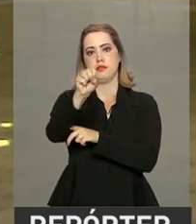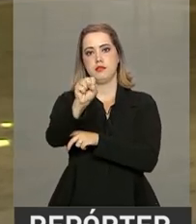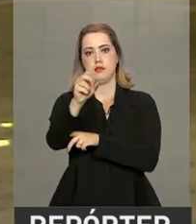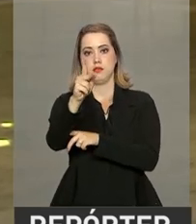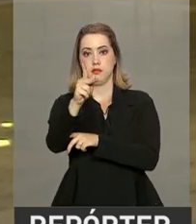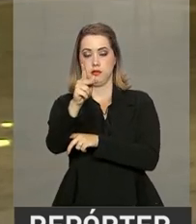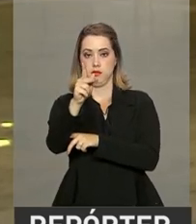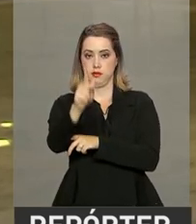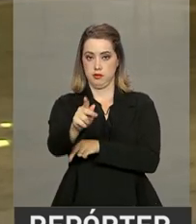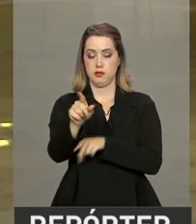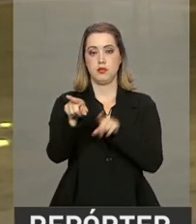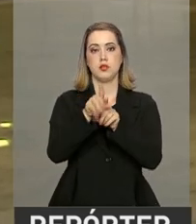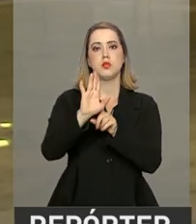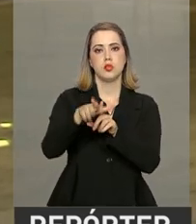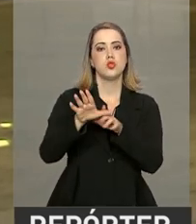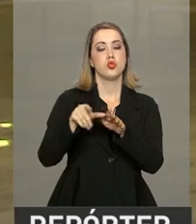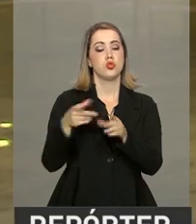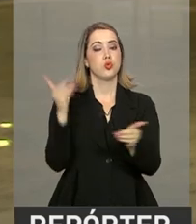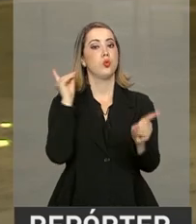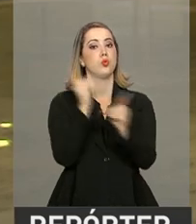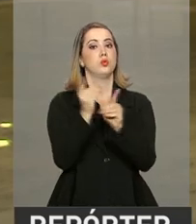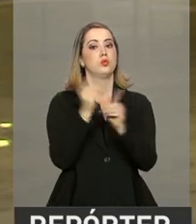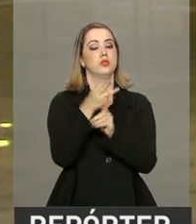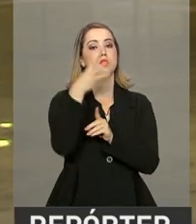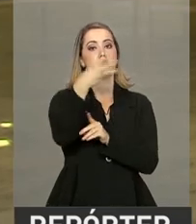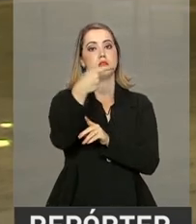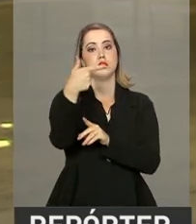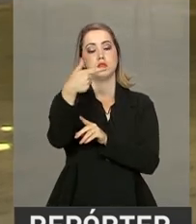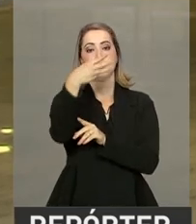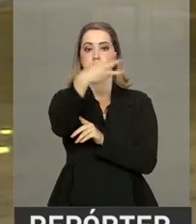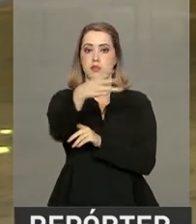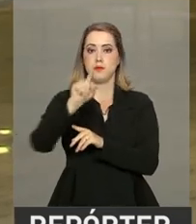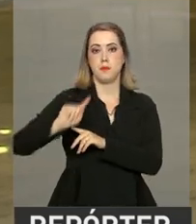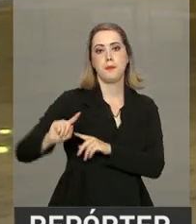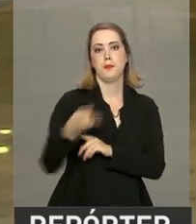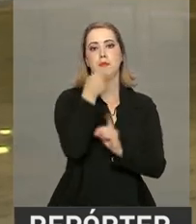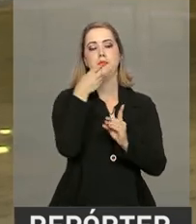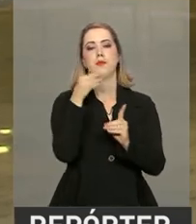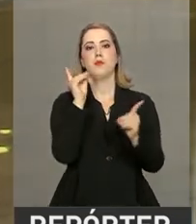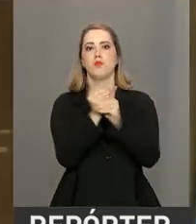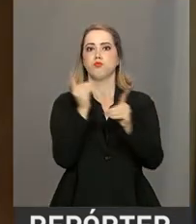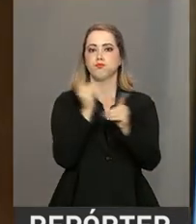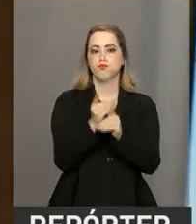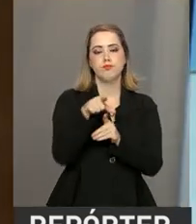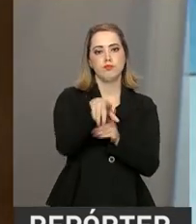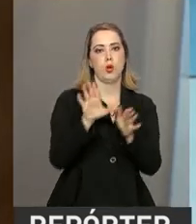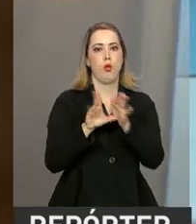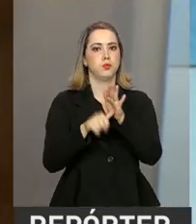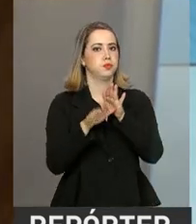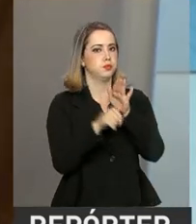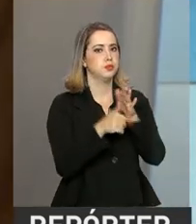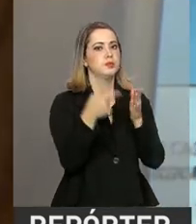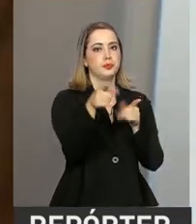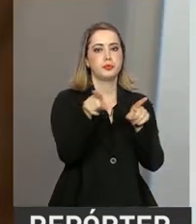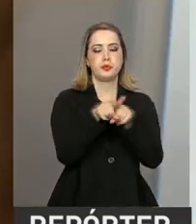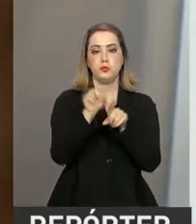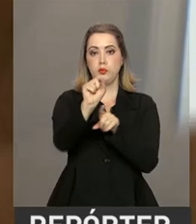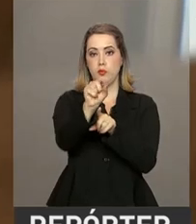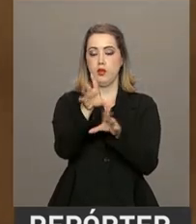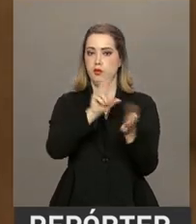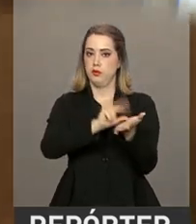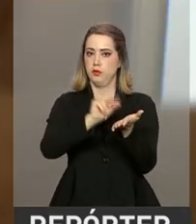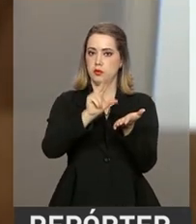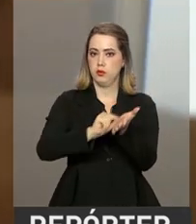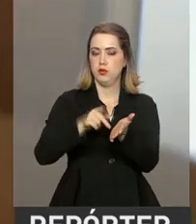recuperar mais de 323.000 veículos que foram roubados ou furtados também por meio do aplicativo